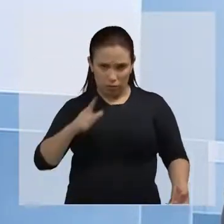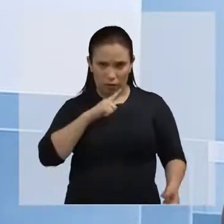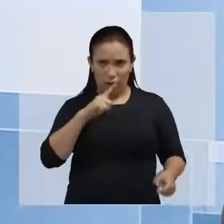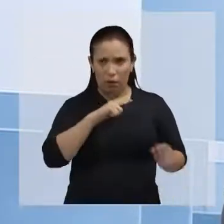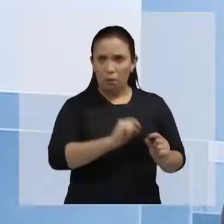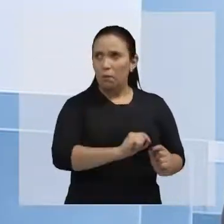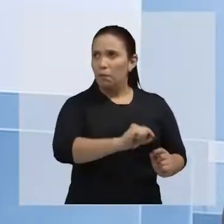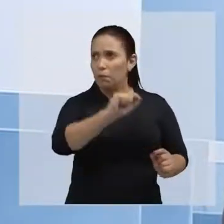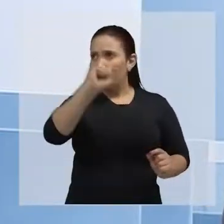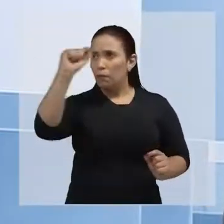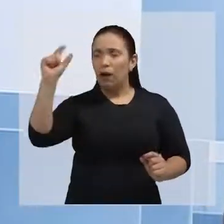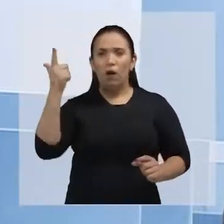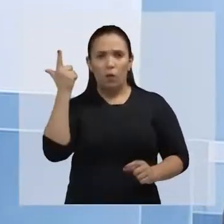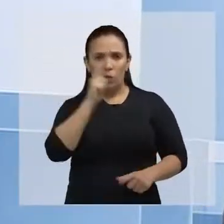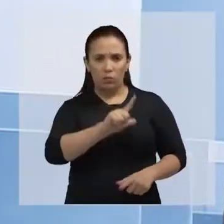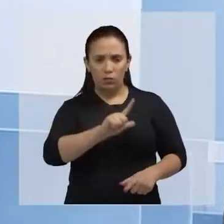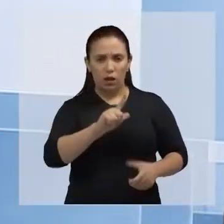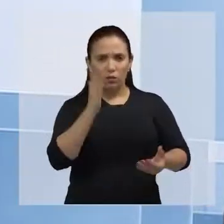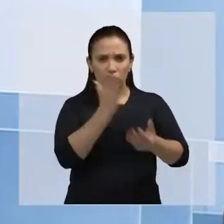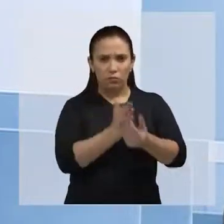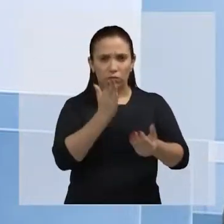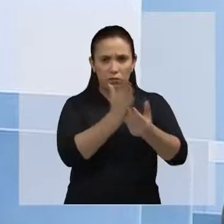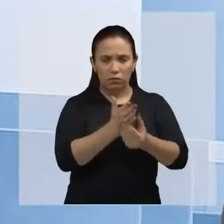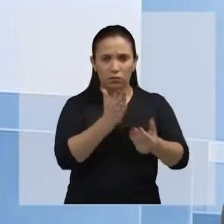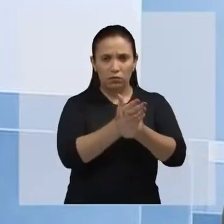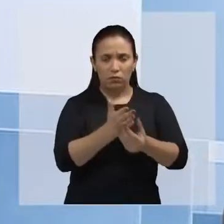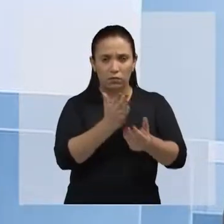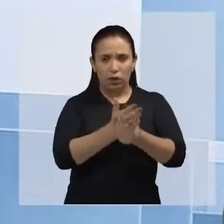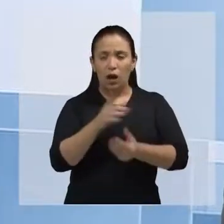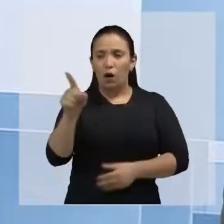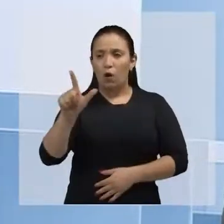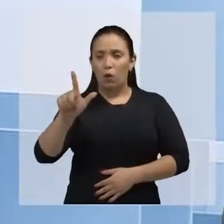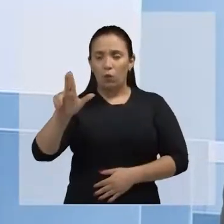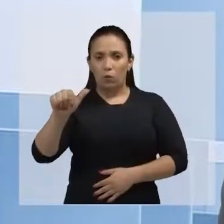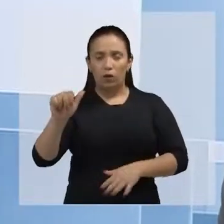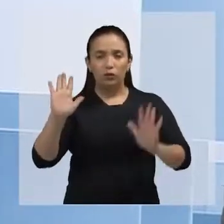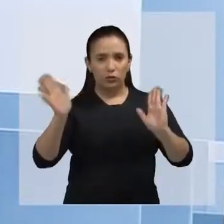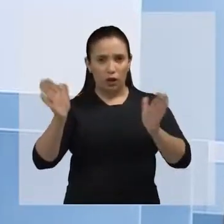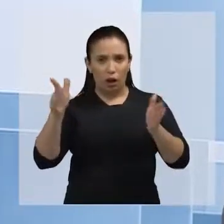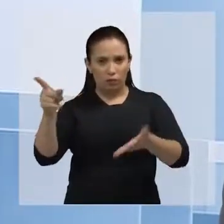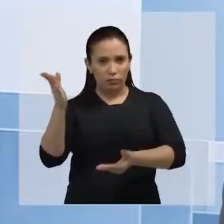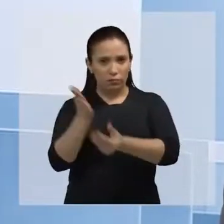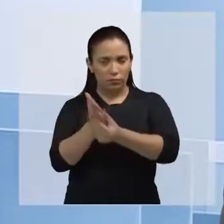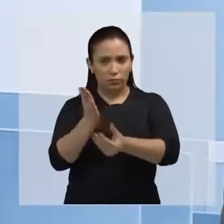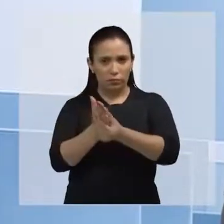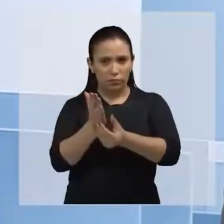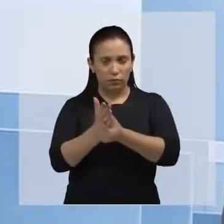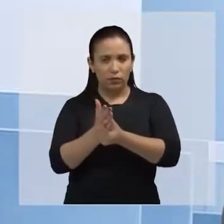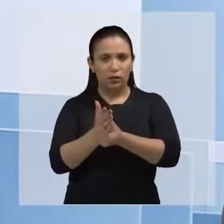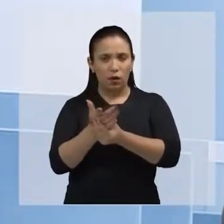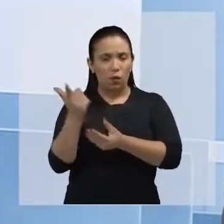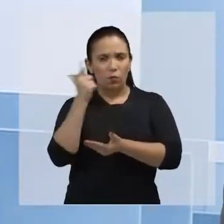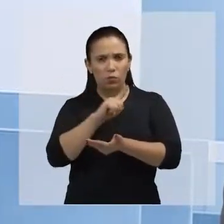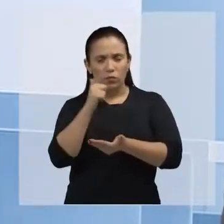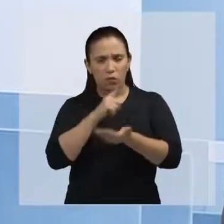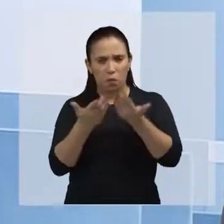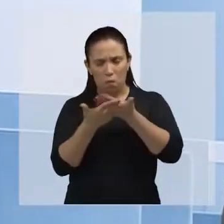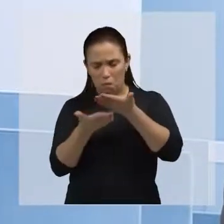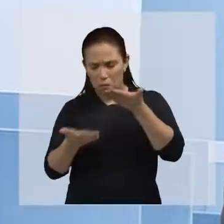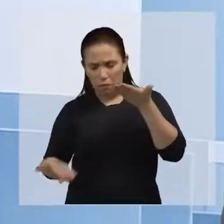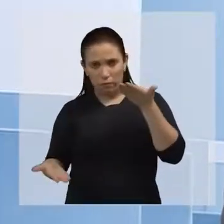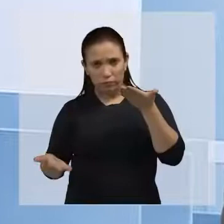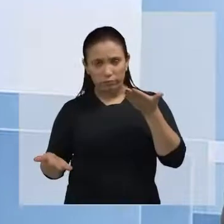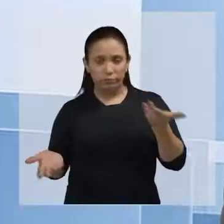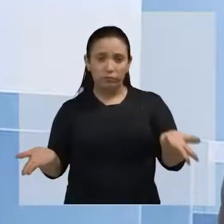por aí, ela consegue essa quantidade de recursos que o presidente Lula já colocou aí? Até os embargos dos embargos?